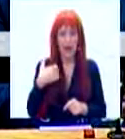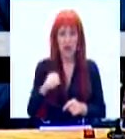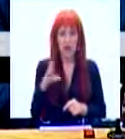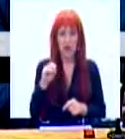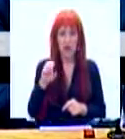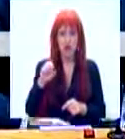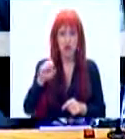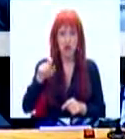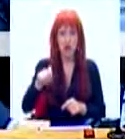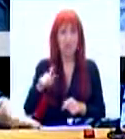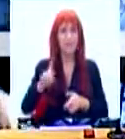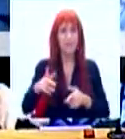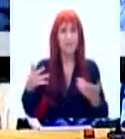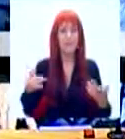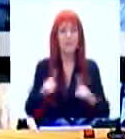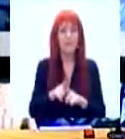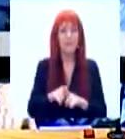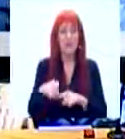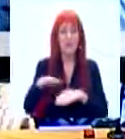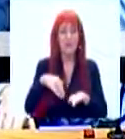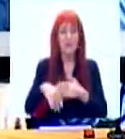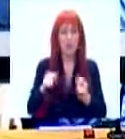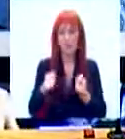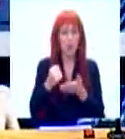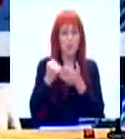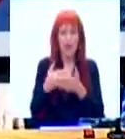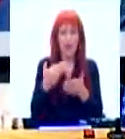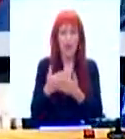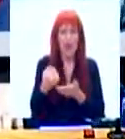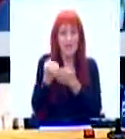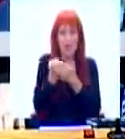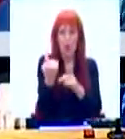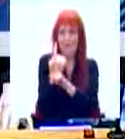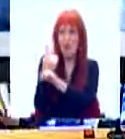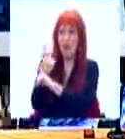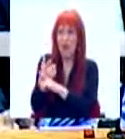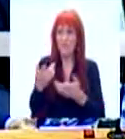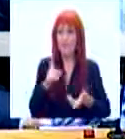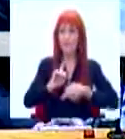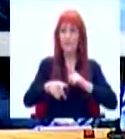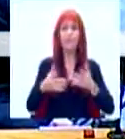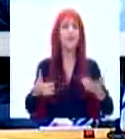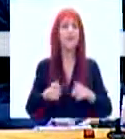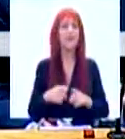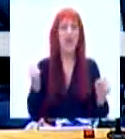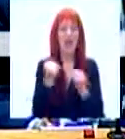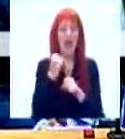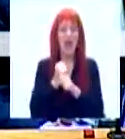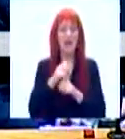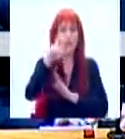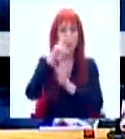o INSA, para dar todo o apoio logístico a atividades